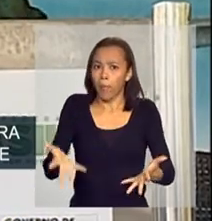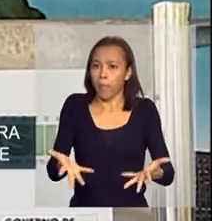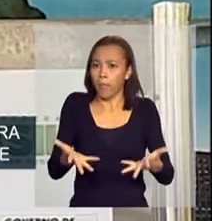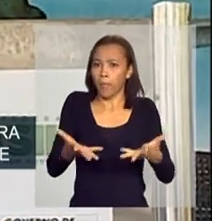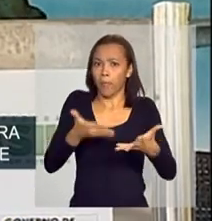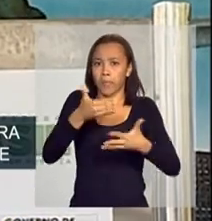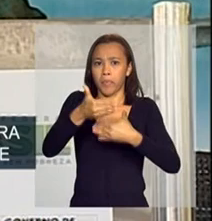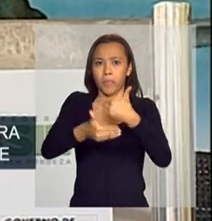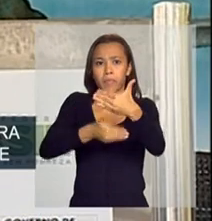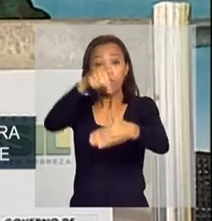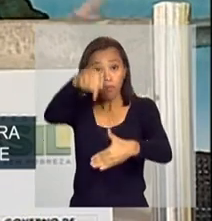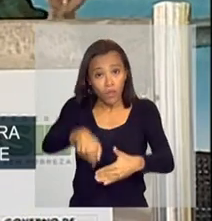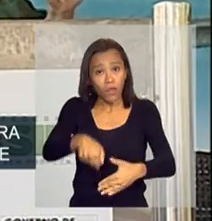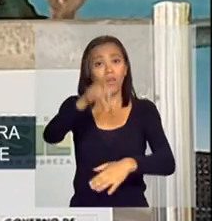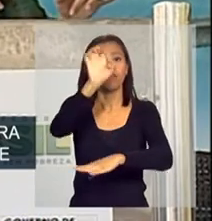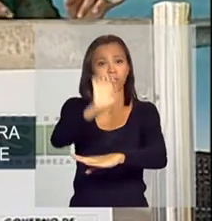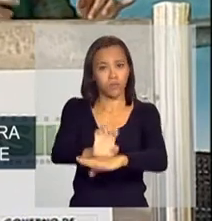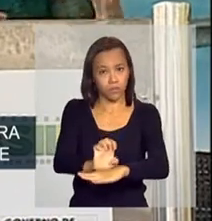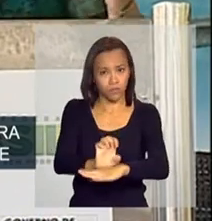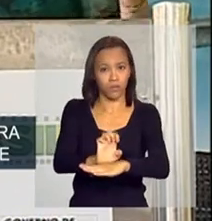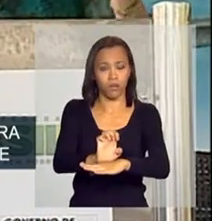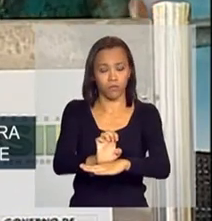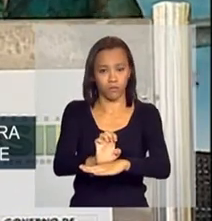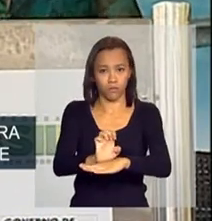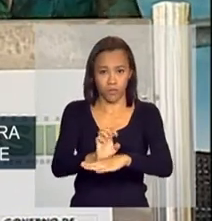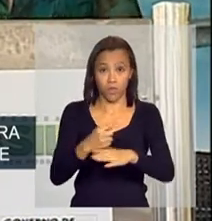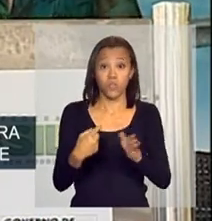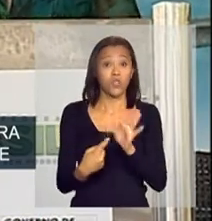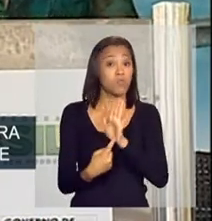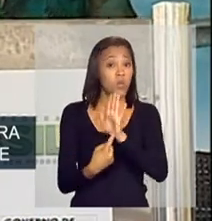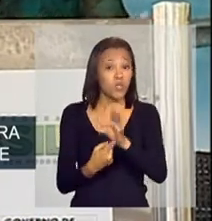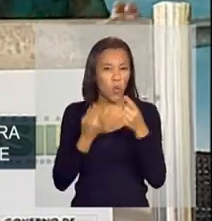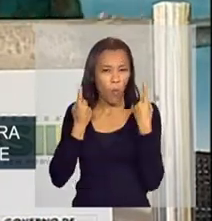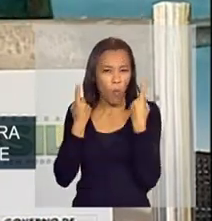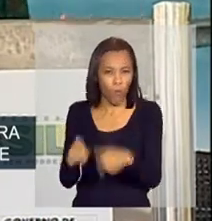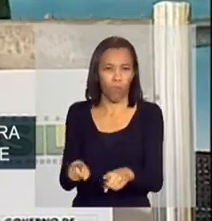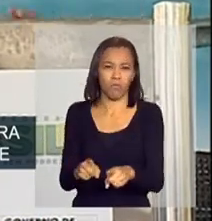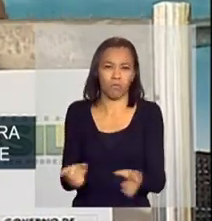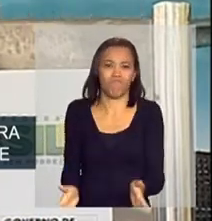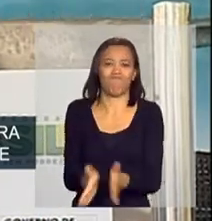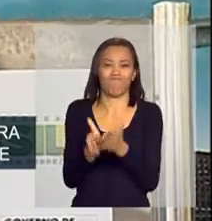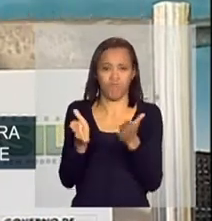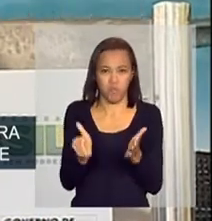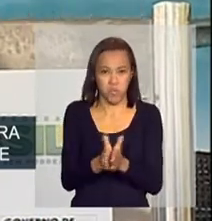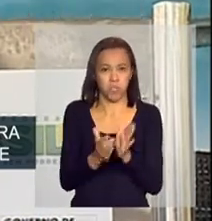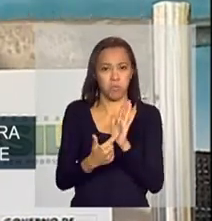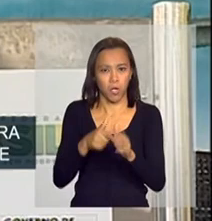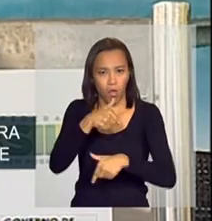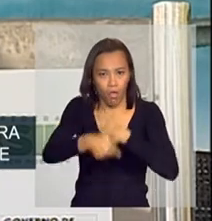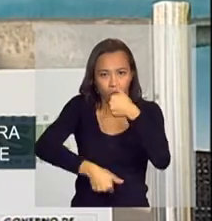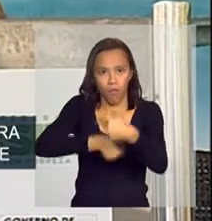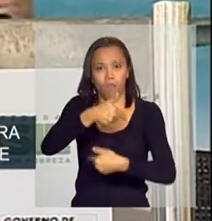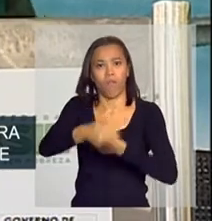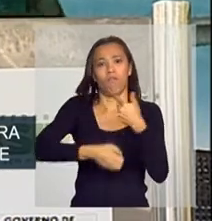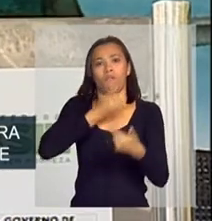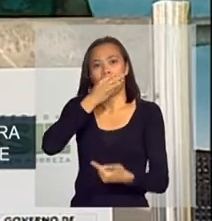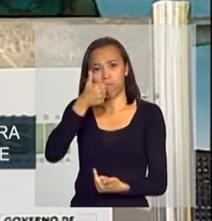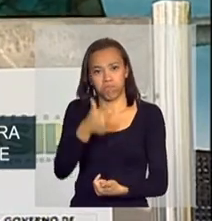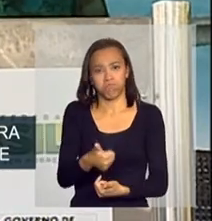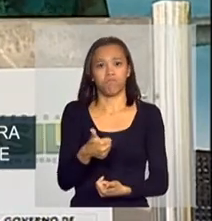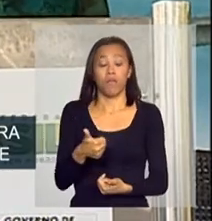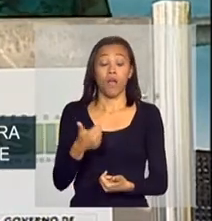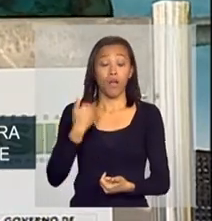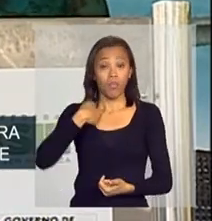nesse estado, no que se refere ao combate à pobreza. Eu tenho certeza que aqui